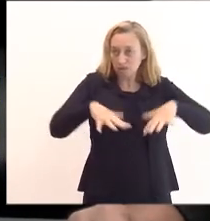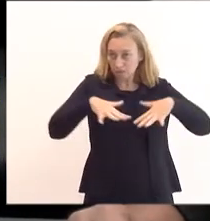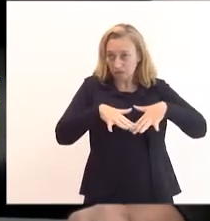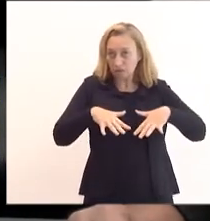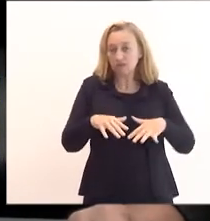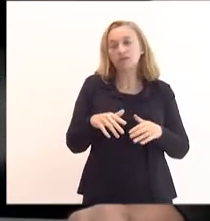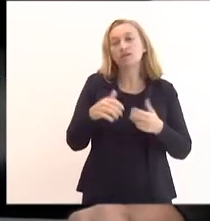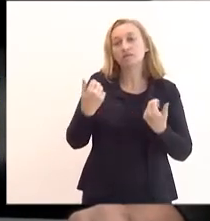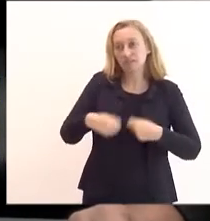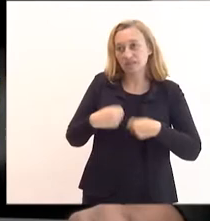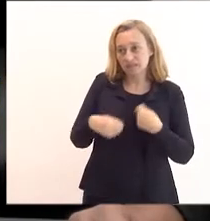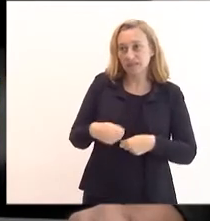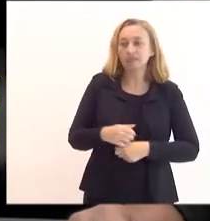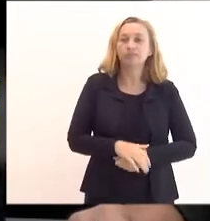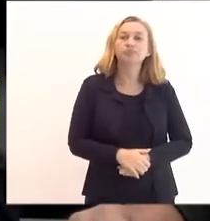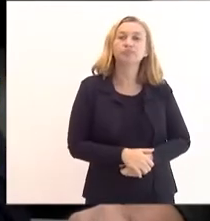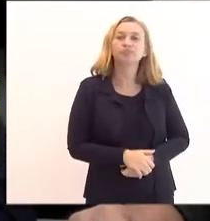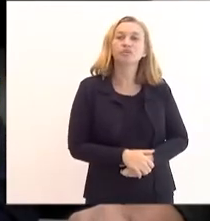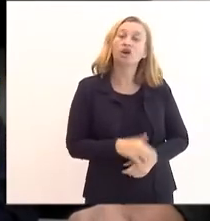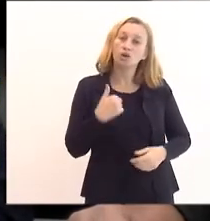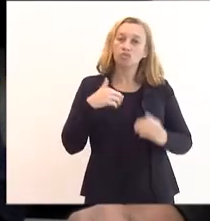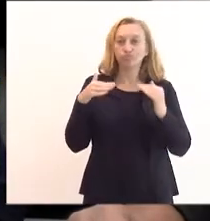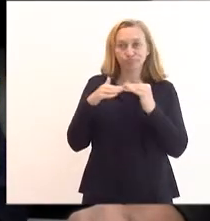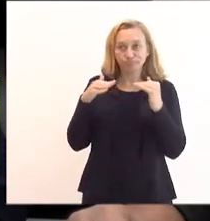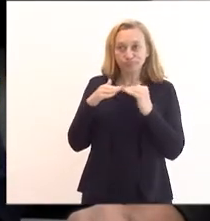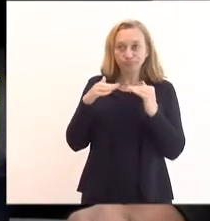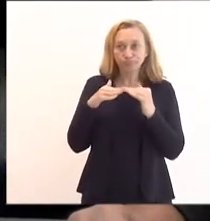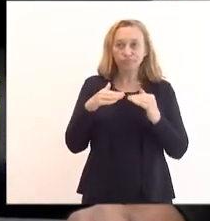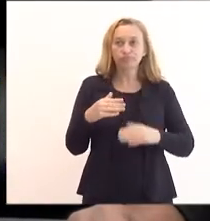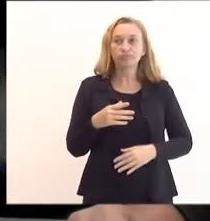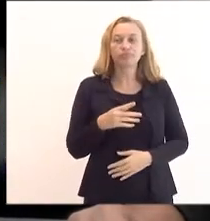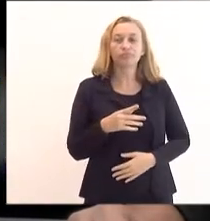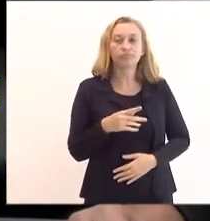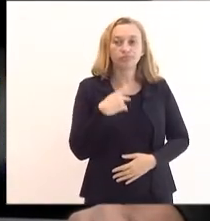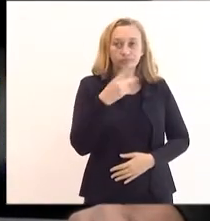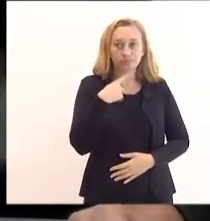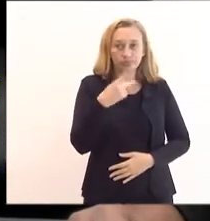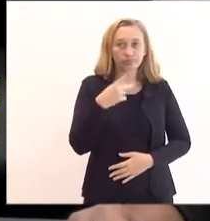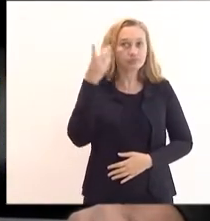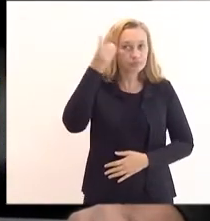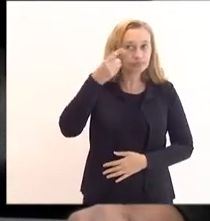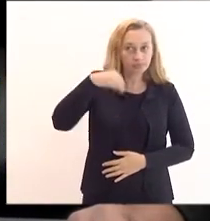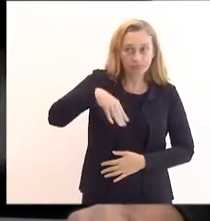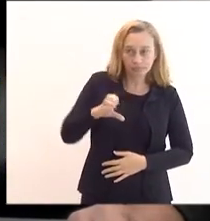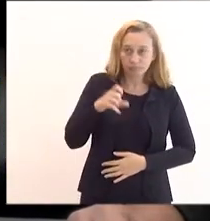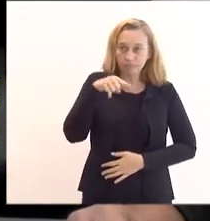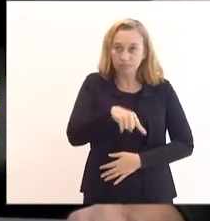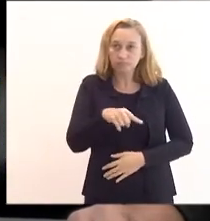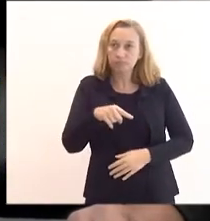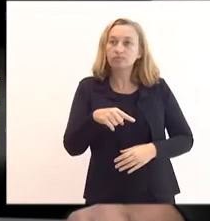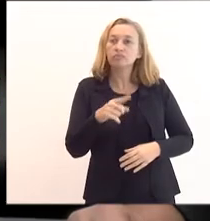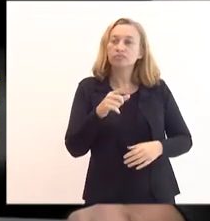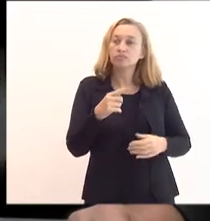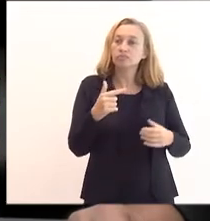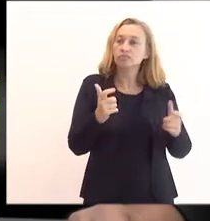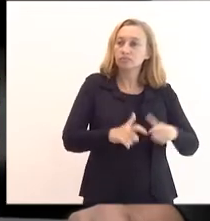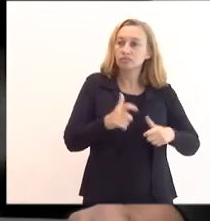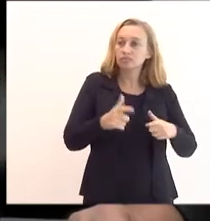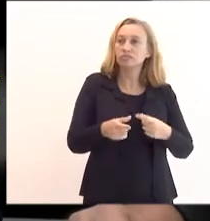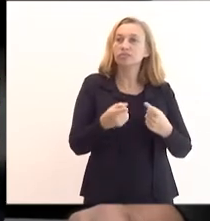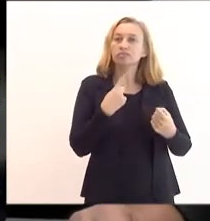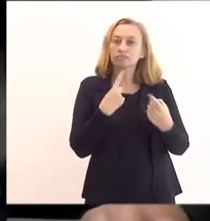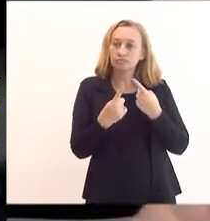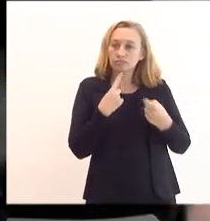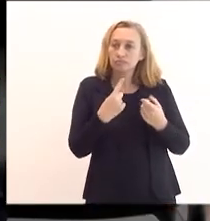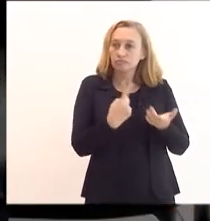apropriado for. Eu até concordo com o argumento do deputado Mink, que aqui é o local realmente de composição. A